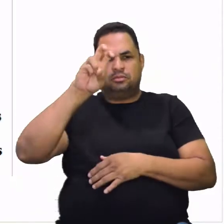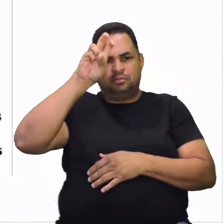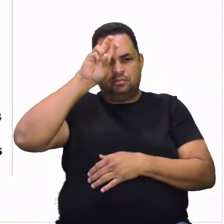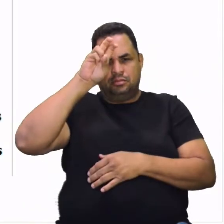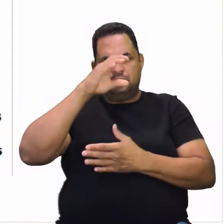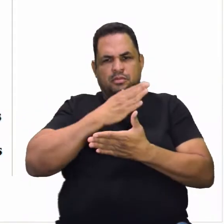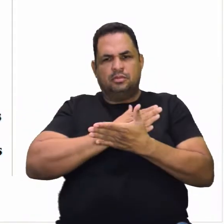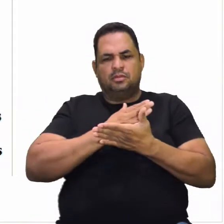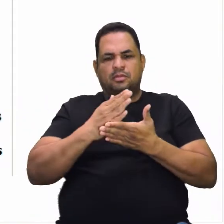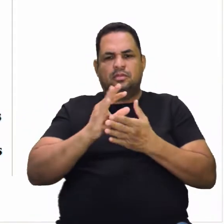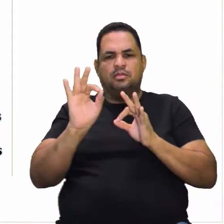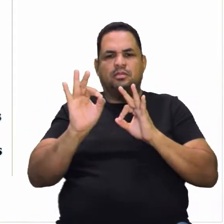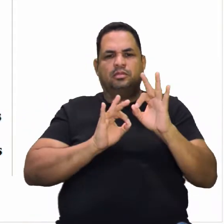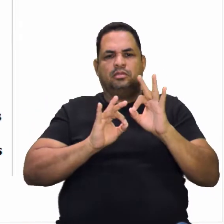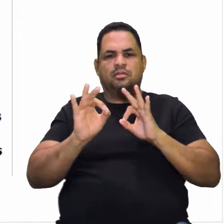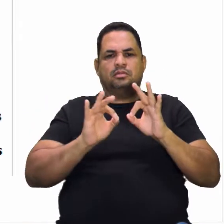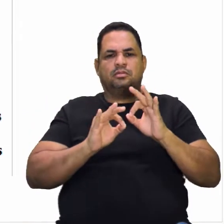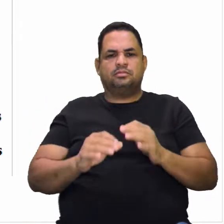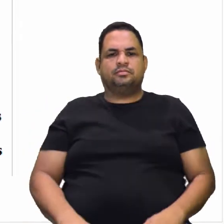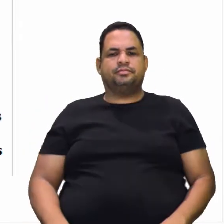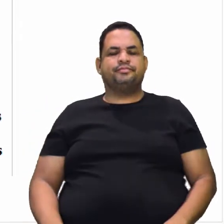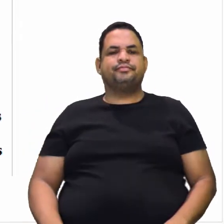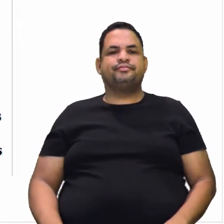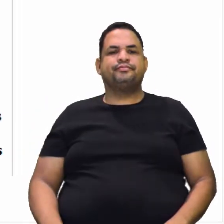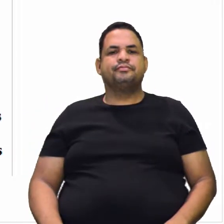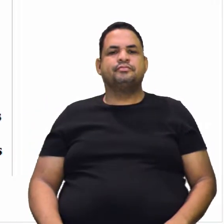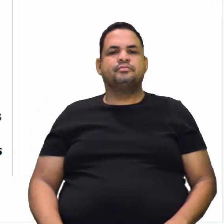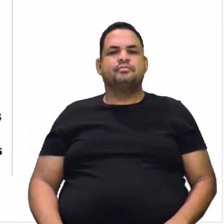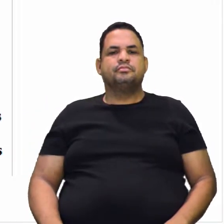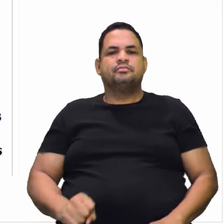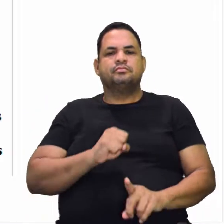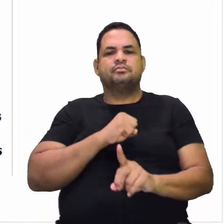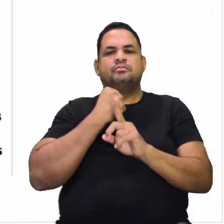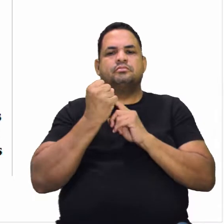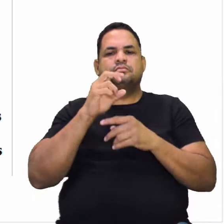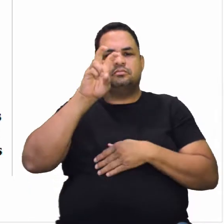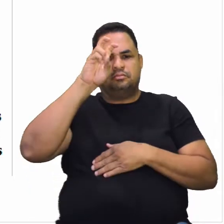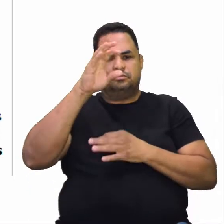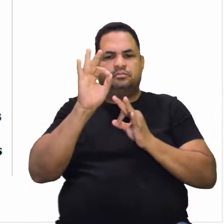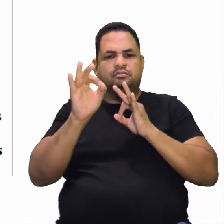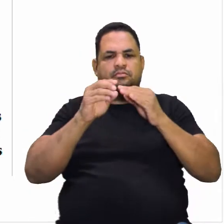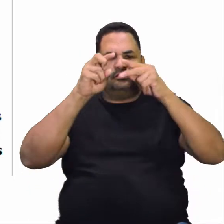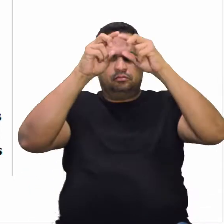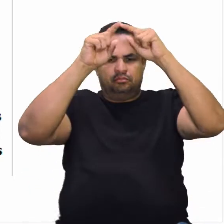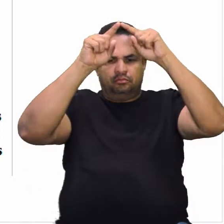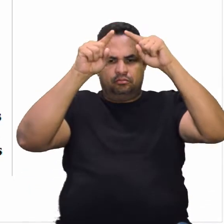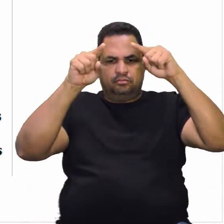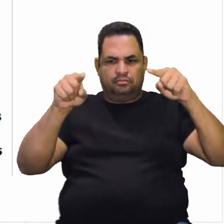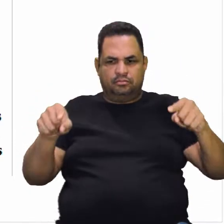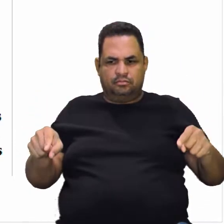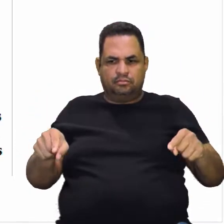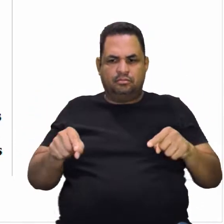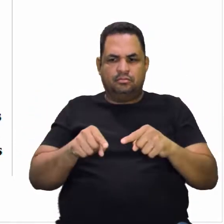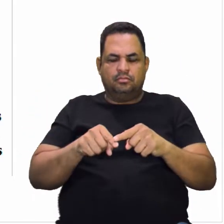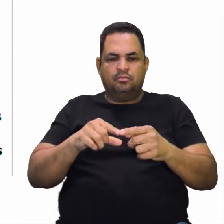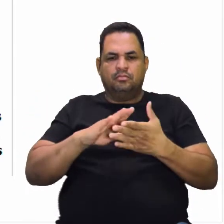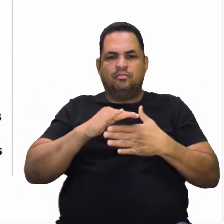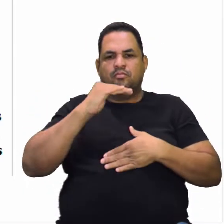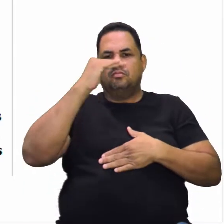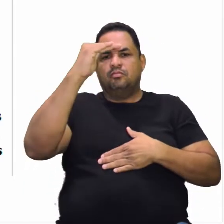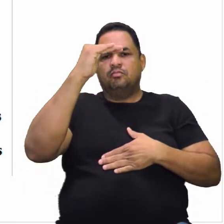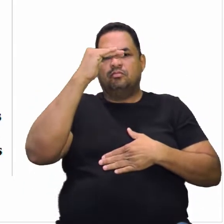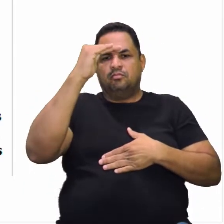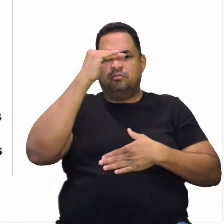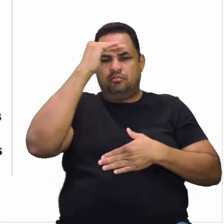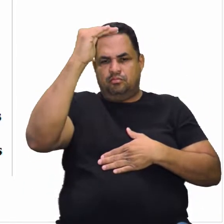é formada essa sociedade egípcia. A sociedade egípcia, a pirâmide social do Egito, acima de todos aqui